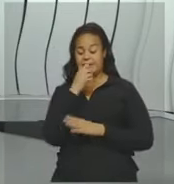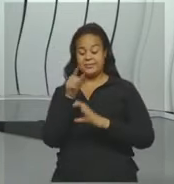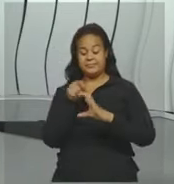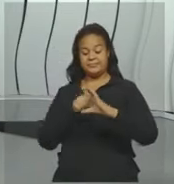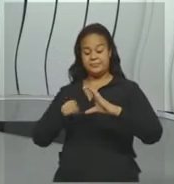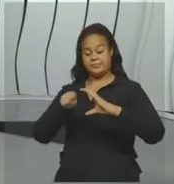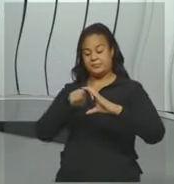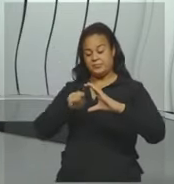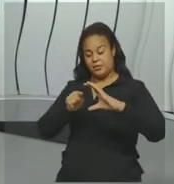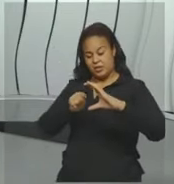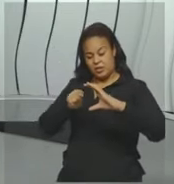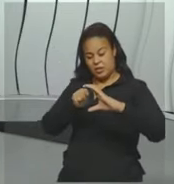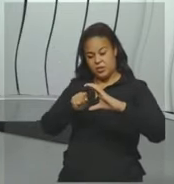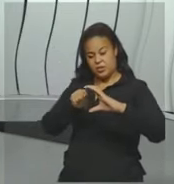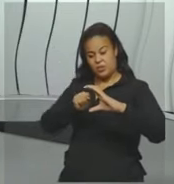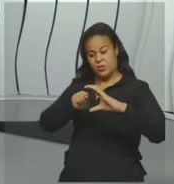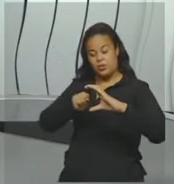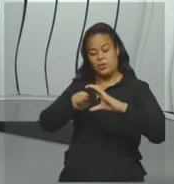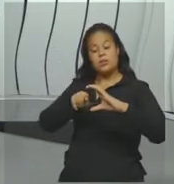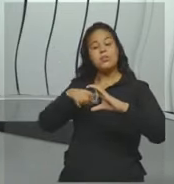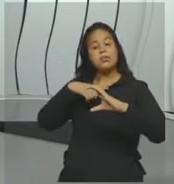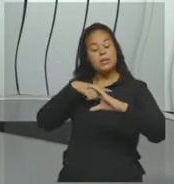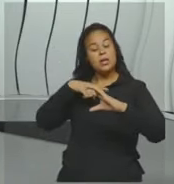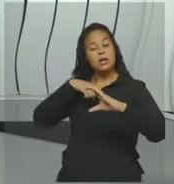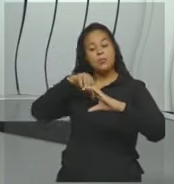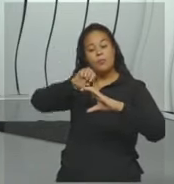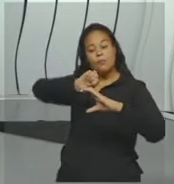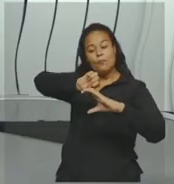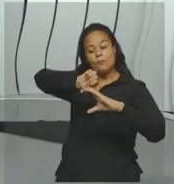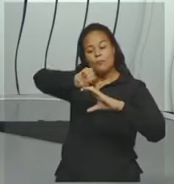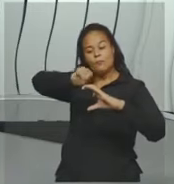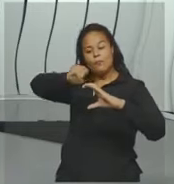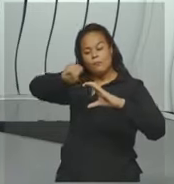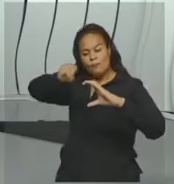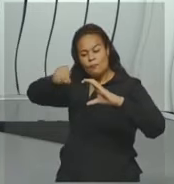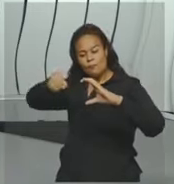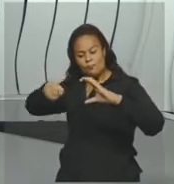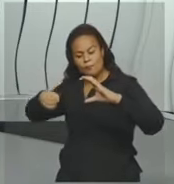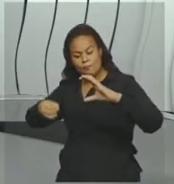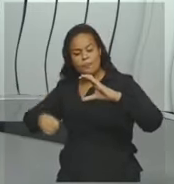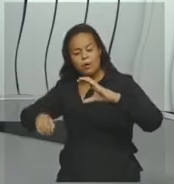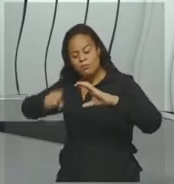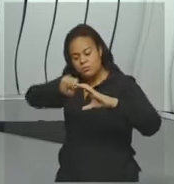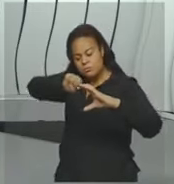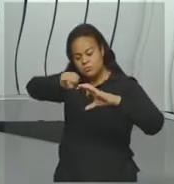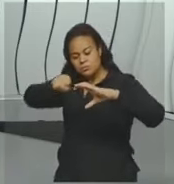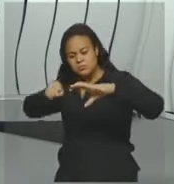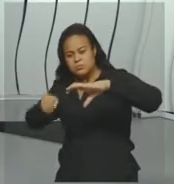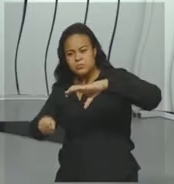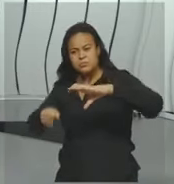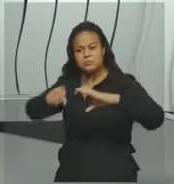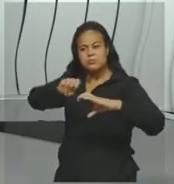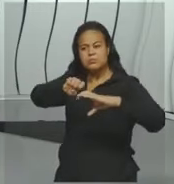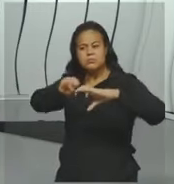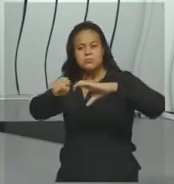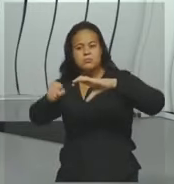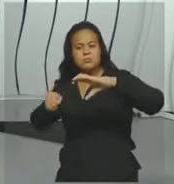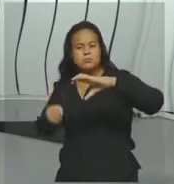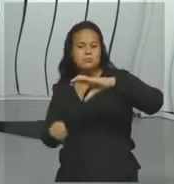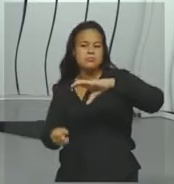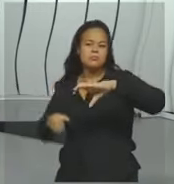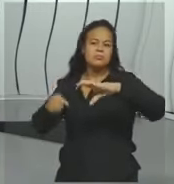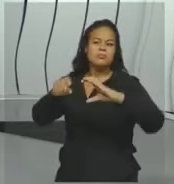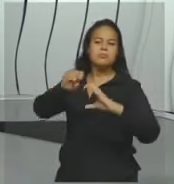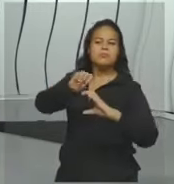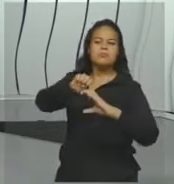possuir uma gola por onde passa um cabo. Bom, eu vou mostrar isso agora mesmo, o que é essa gola. Mas antes